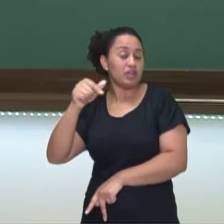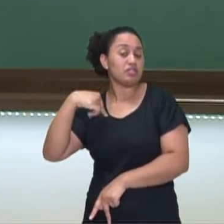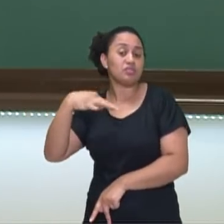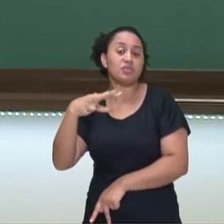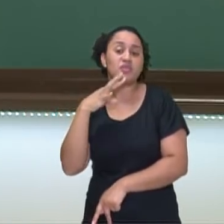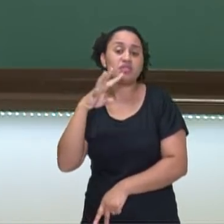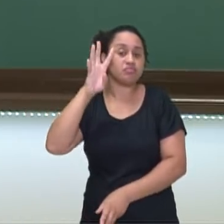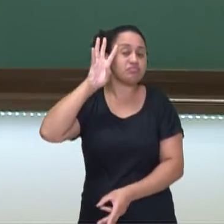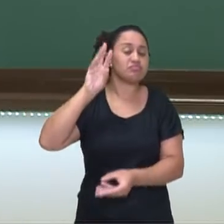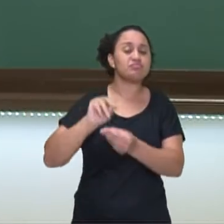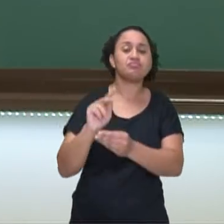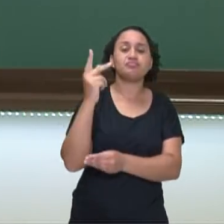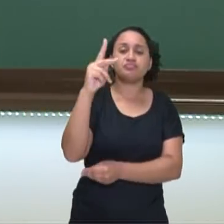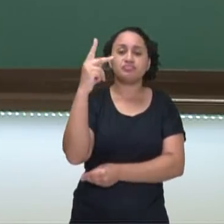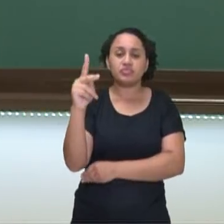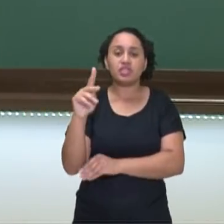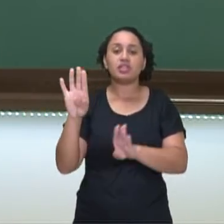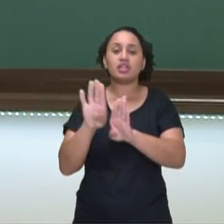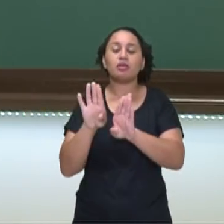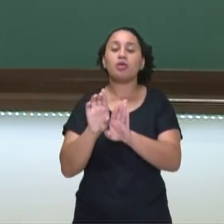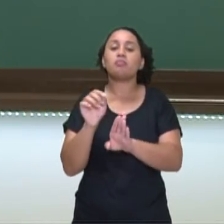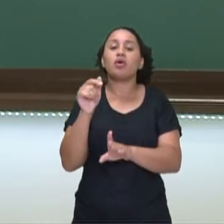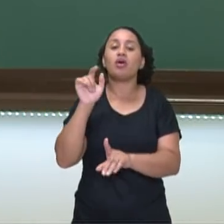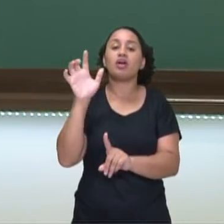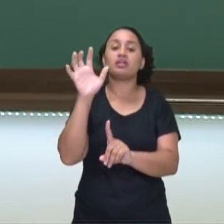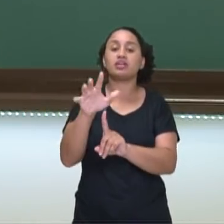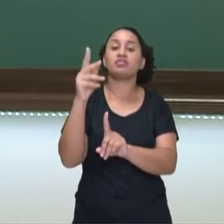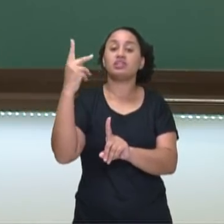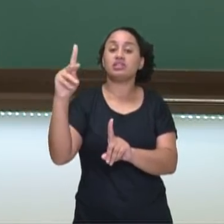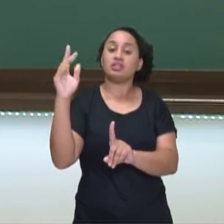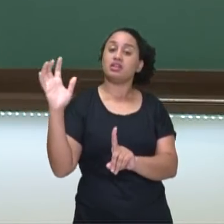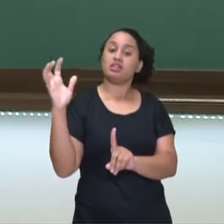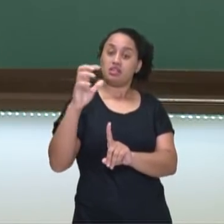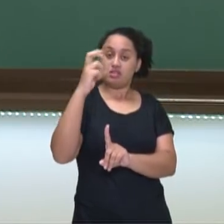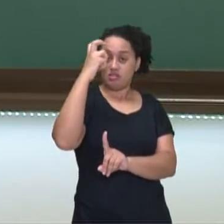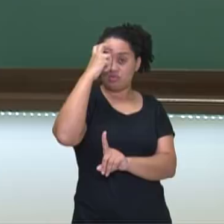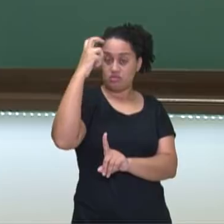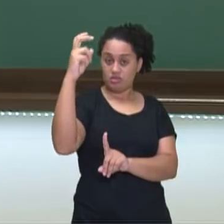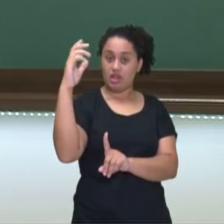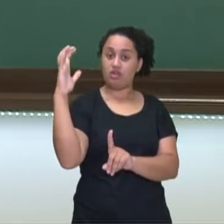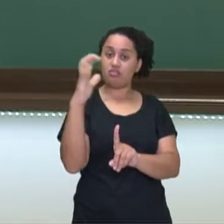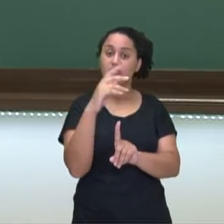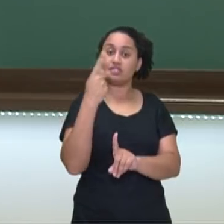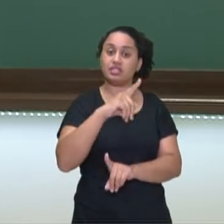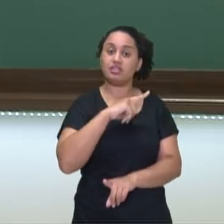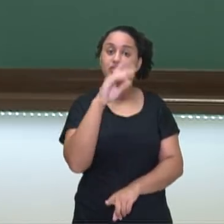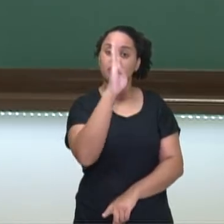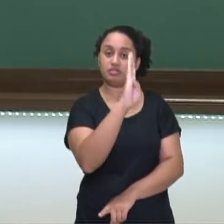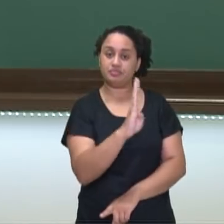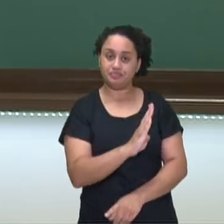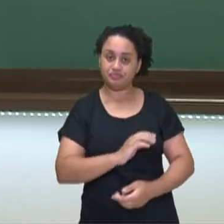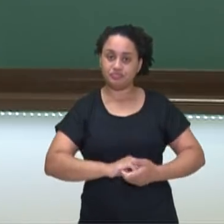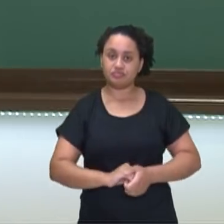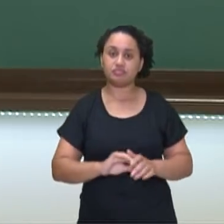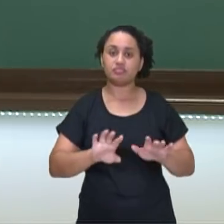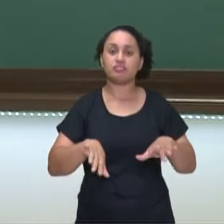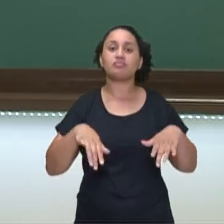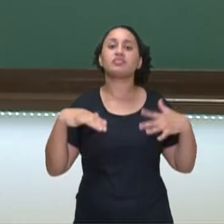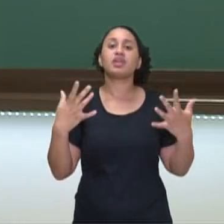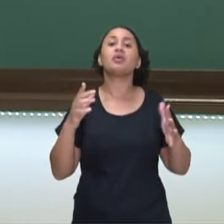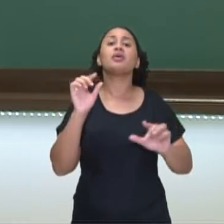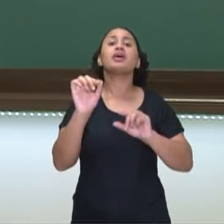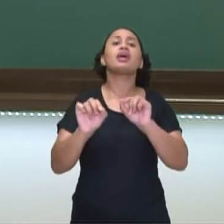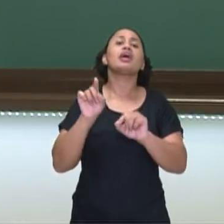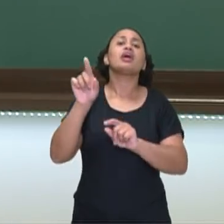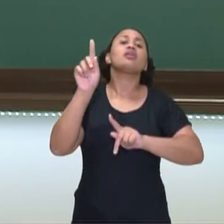iorubás. E ainda um pouco da influência deles cultural sobre o Brasil. Então nós vamos falar sobre quem é